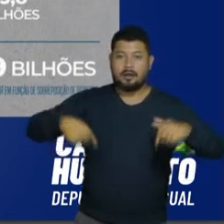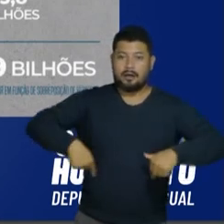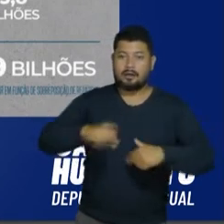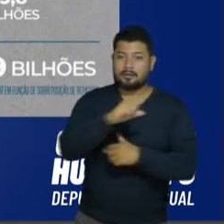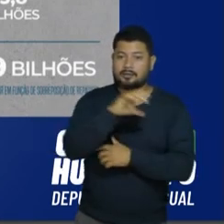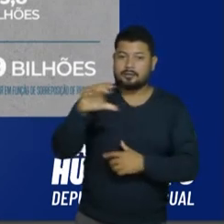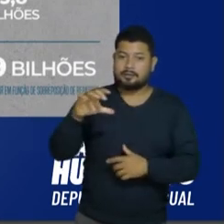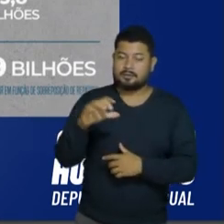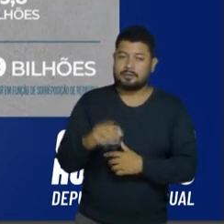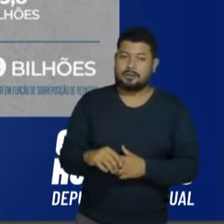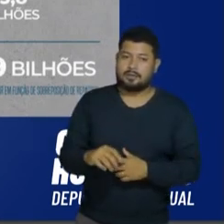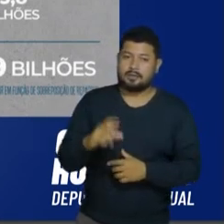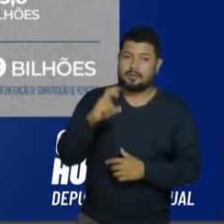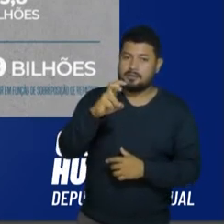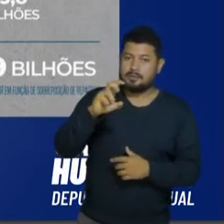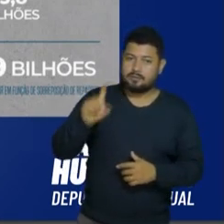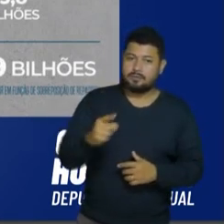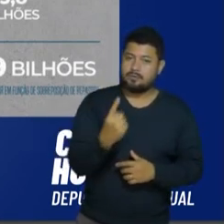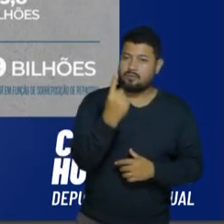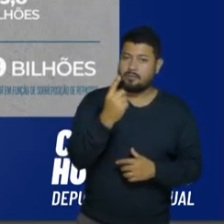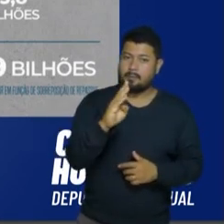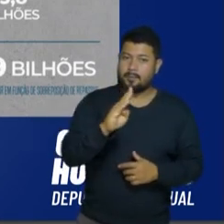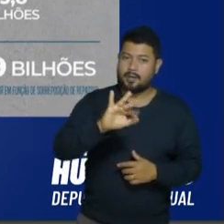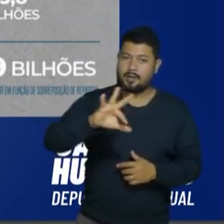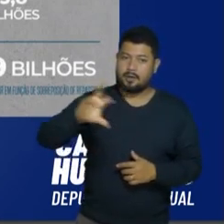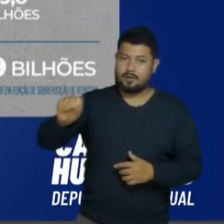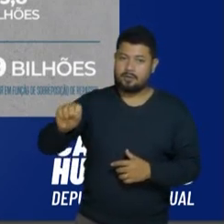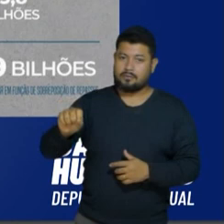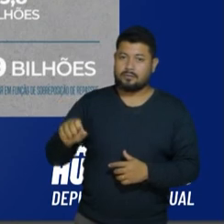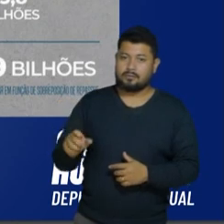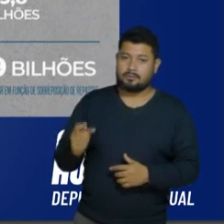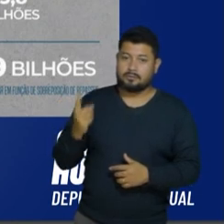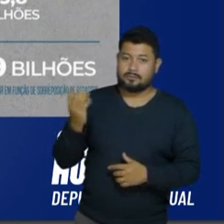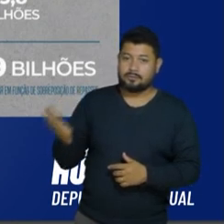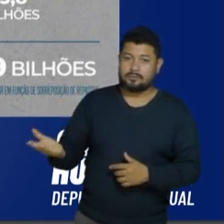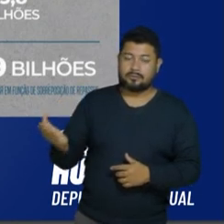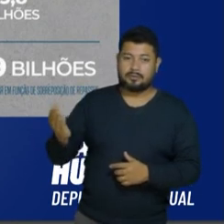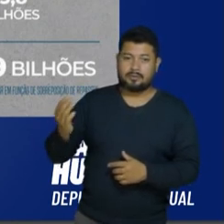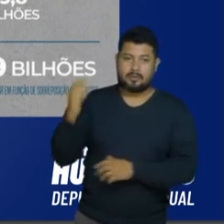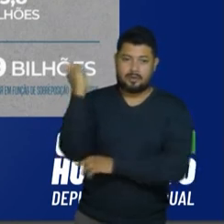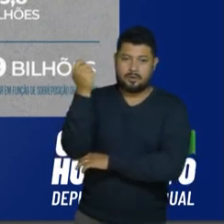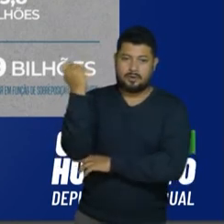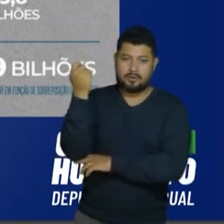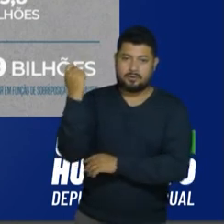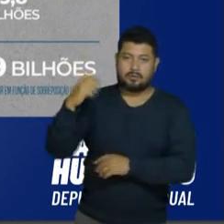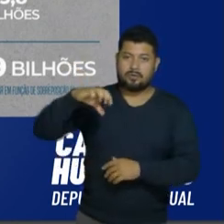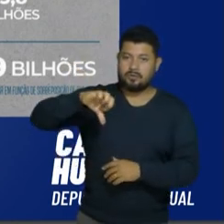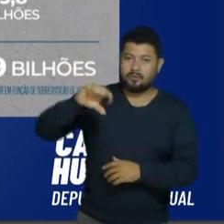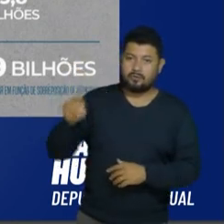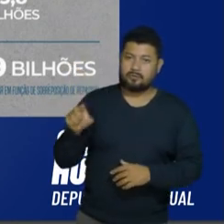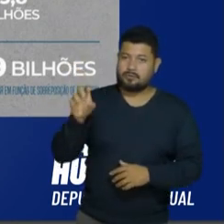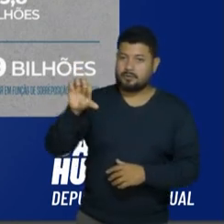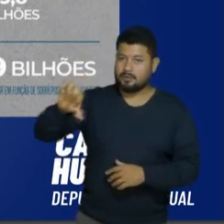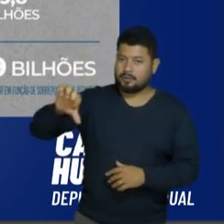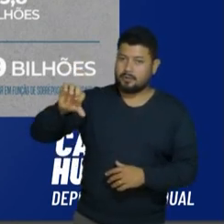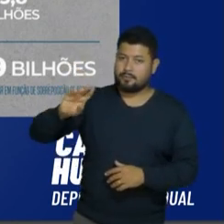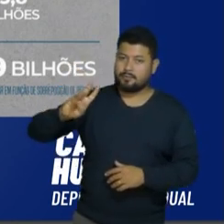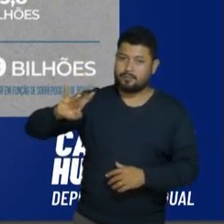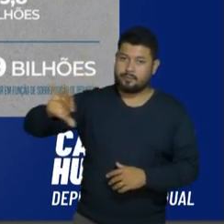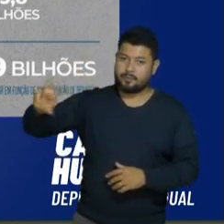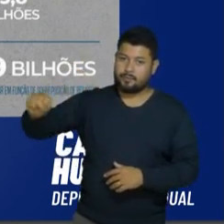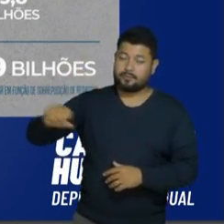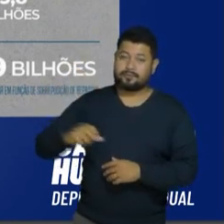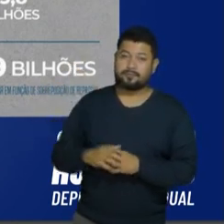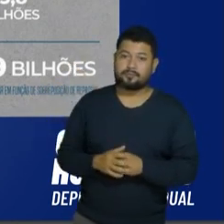foram 5,1 bilhões, no Rio Grande do Sul, 9,9. Para a saúde pública, que pode inverter, pode ser